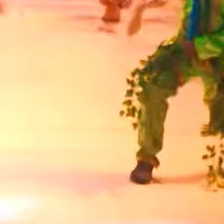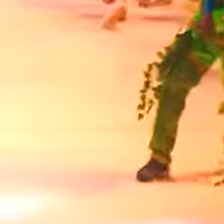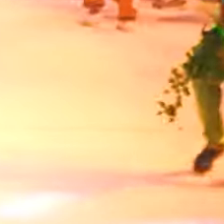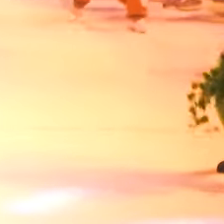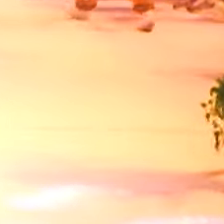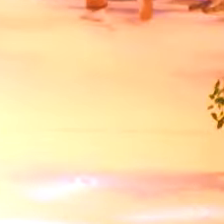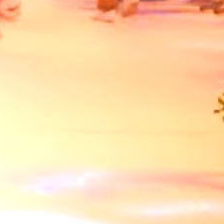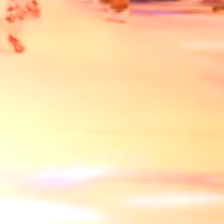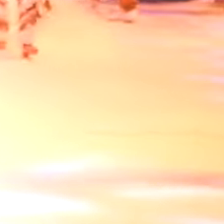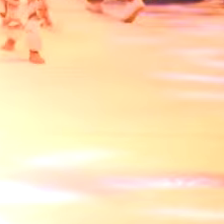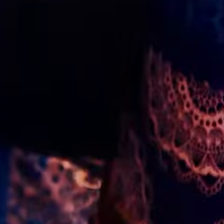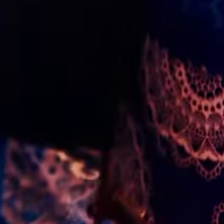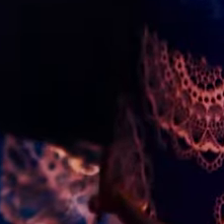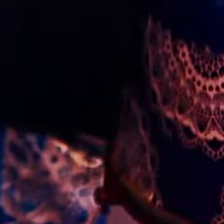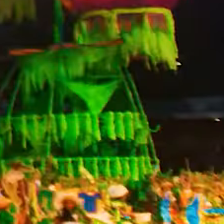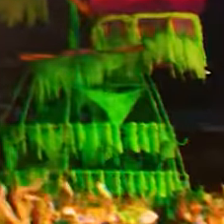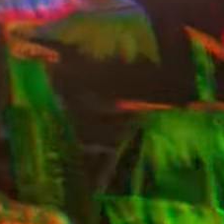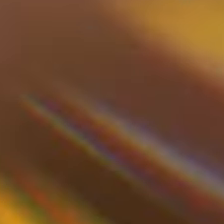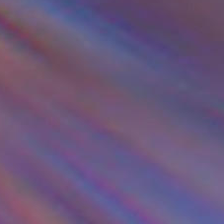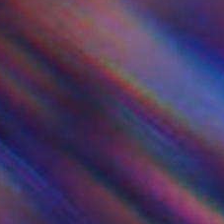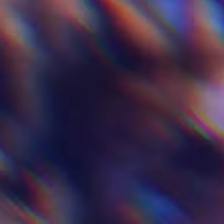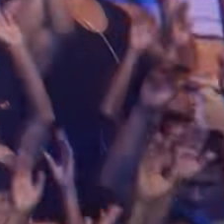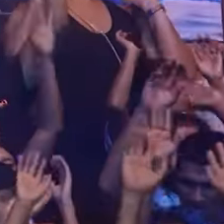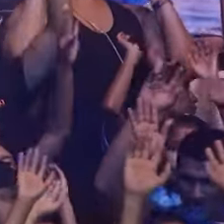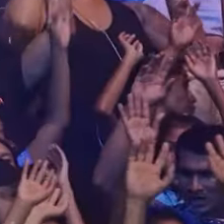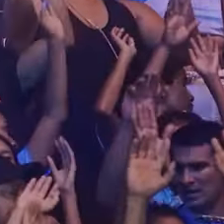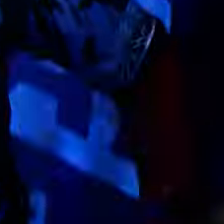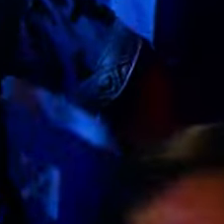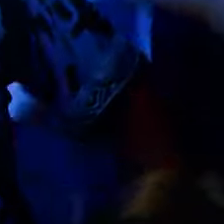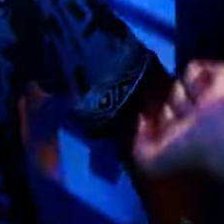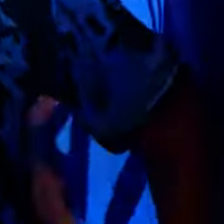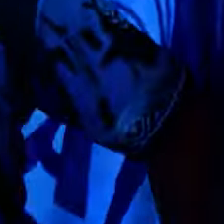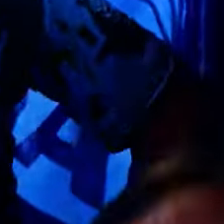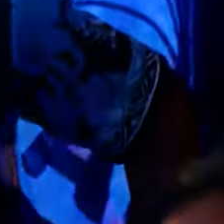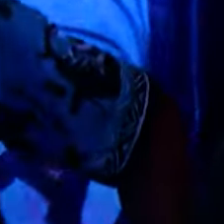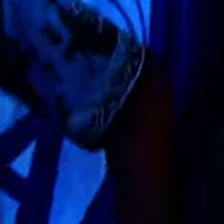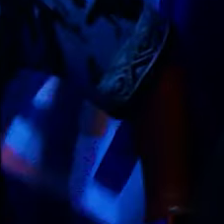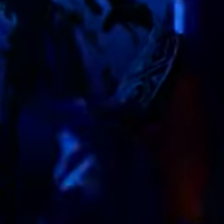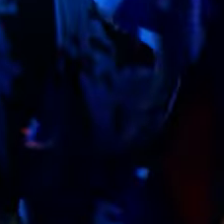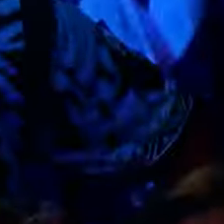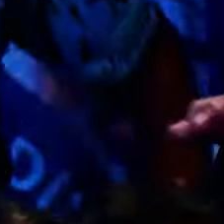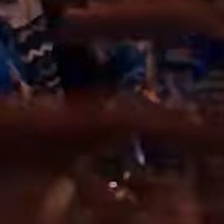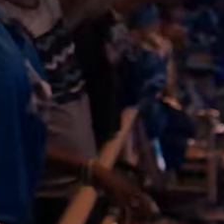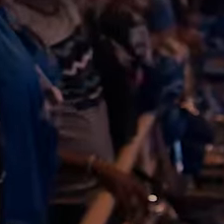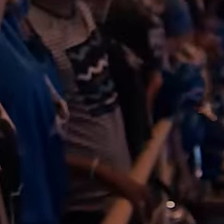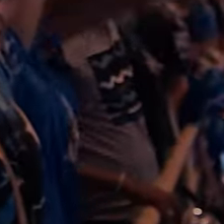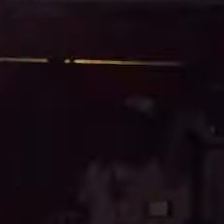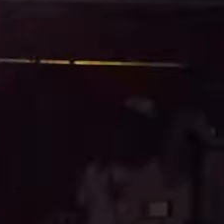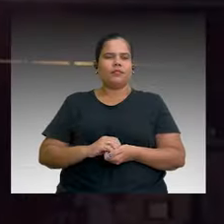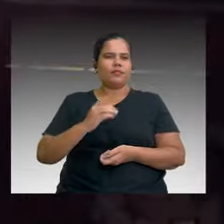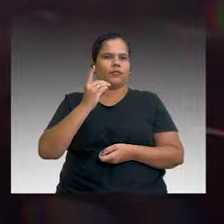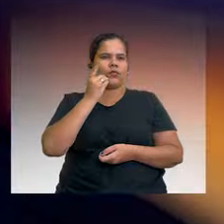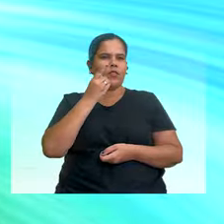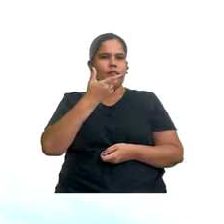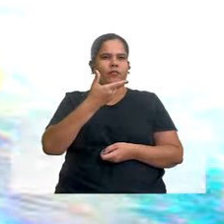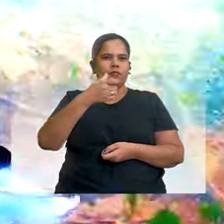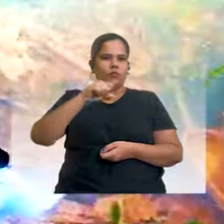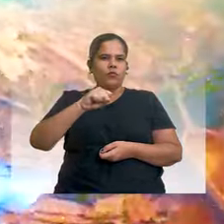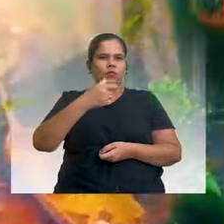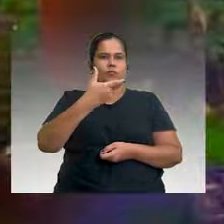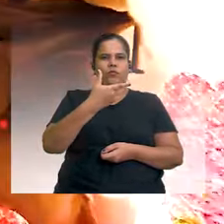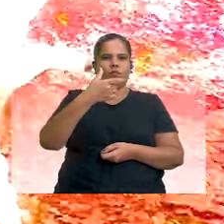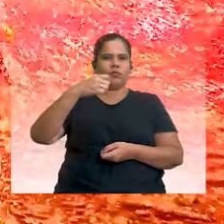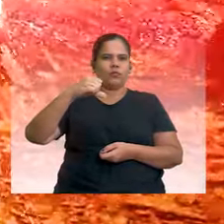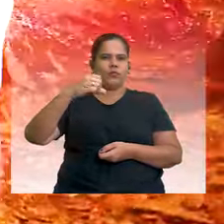boi. É o povo caprichoso, é o povo orgulhoso. Nos dias